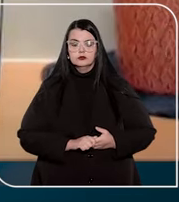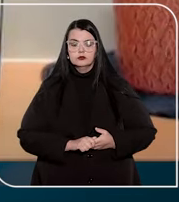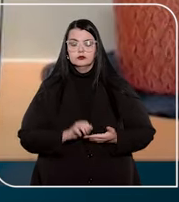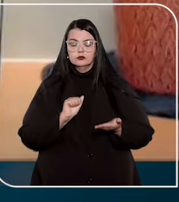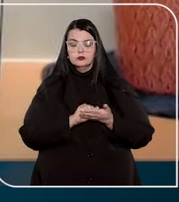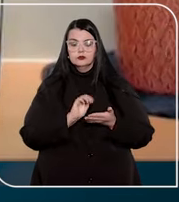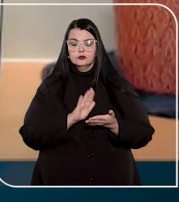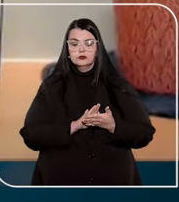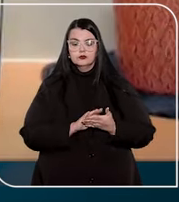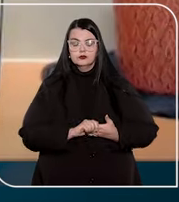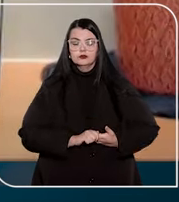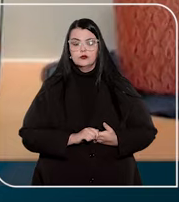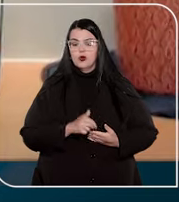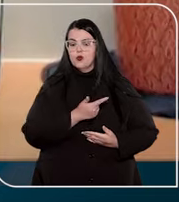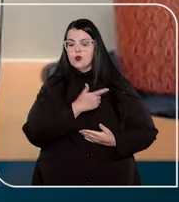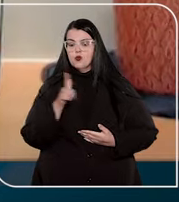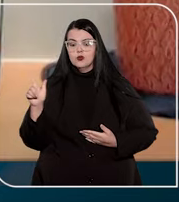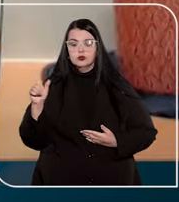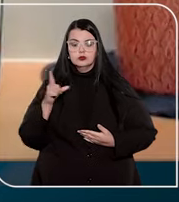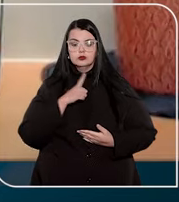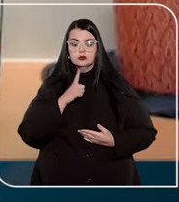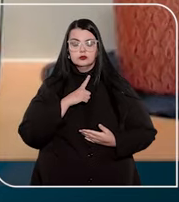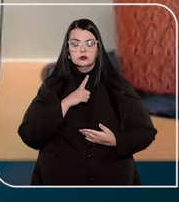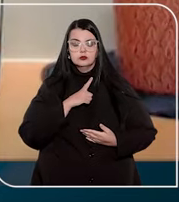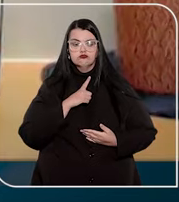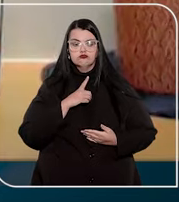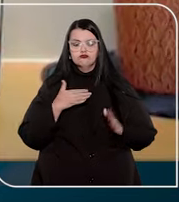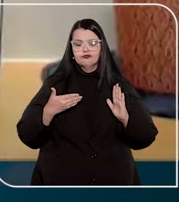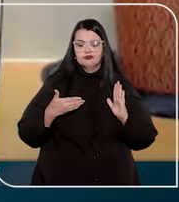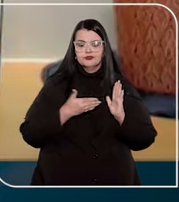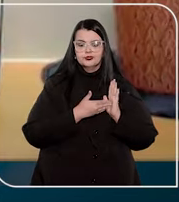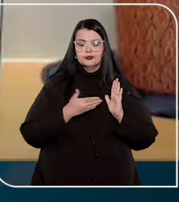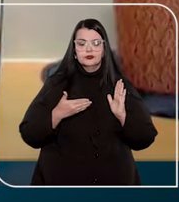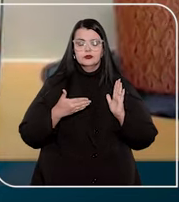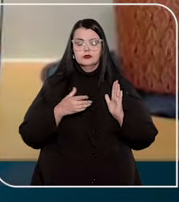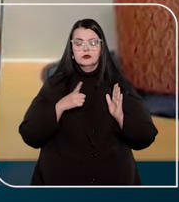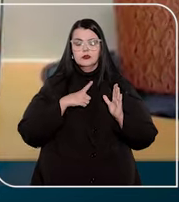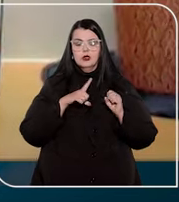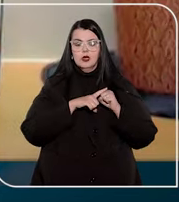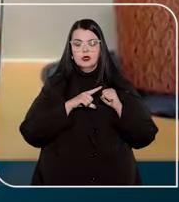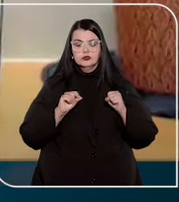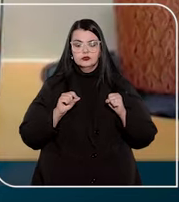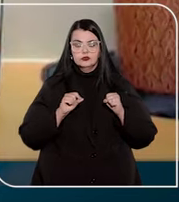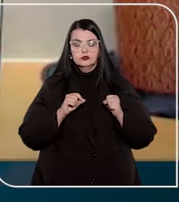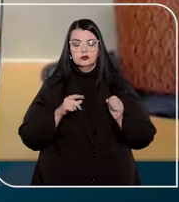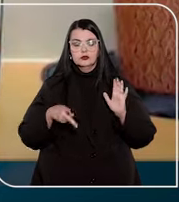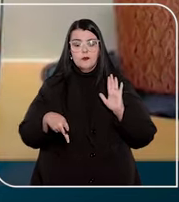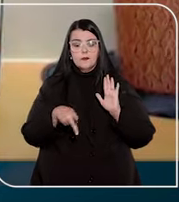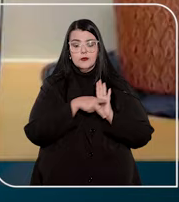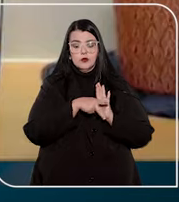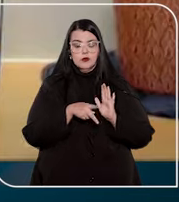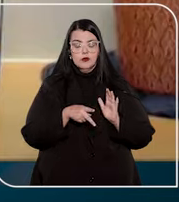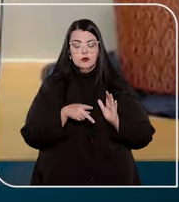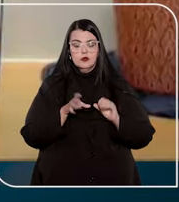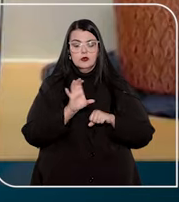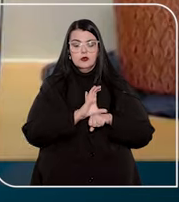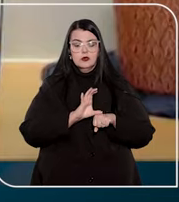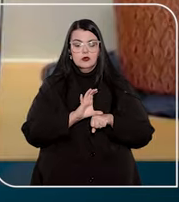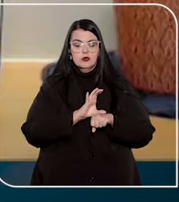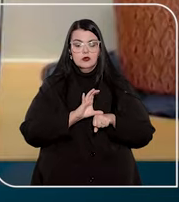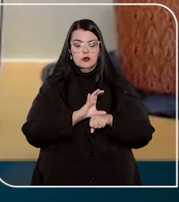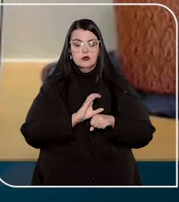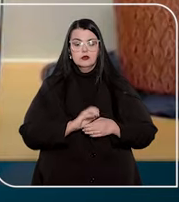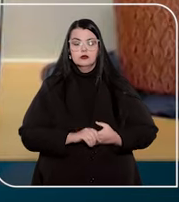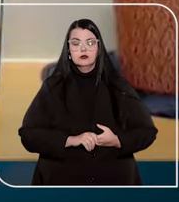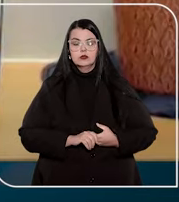proferido por um órgão quando houver uma violação a um artigo da Constituição. Então, na cabeça da parte,